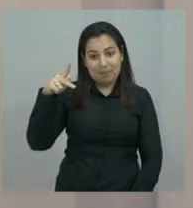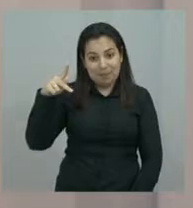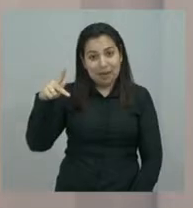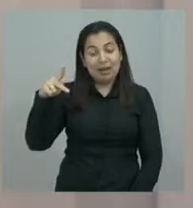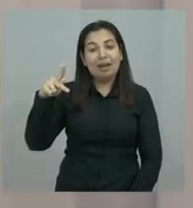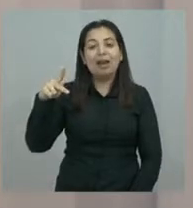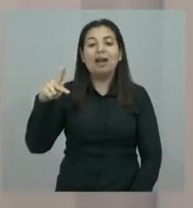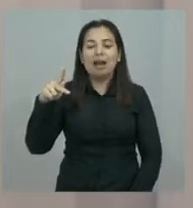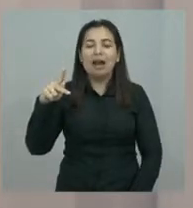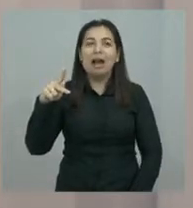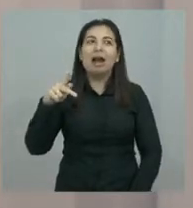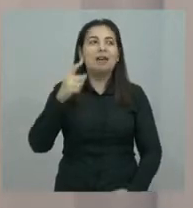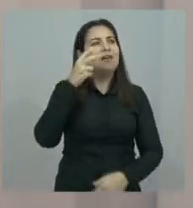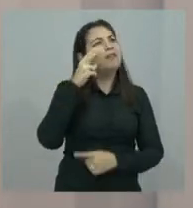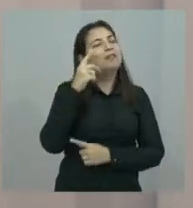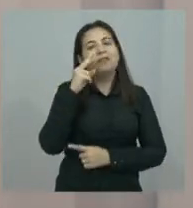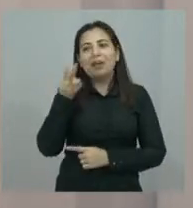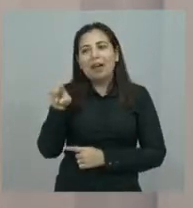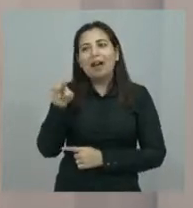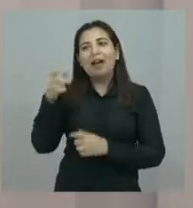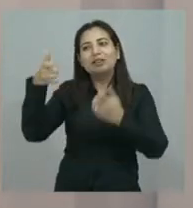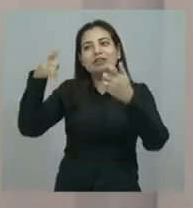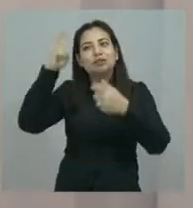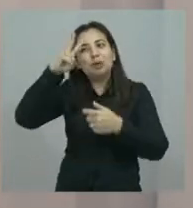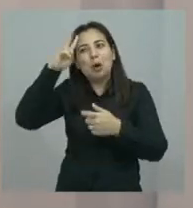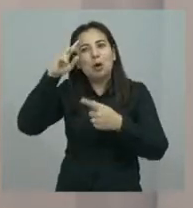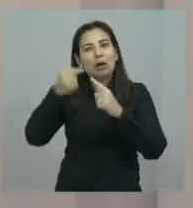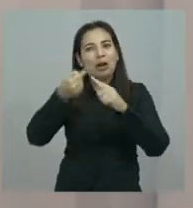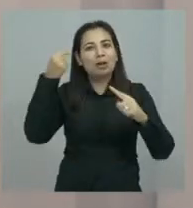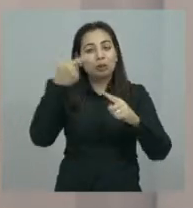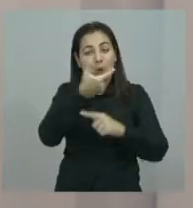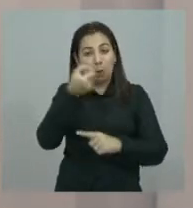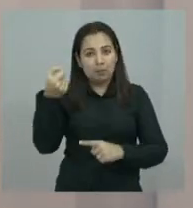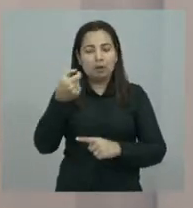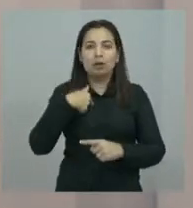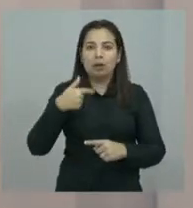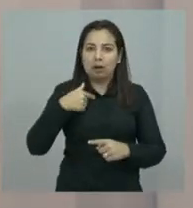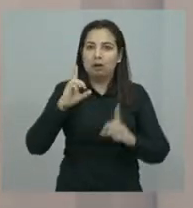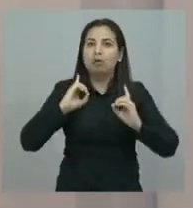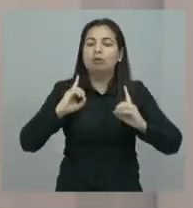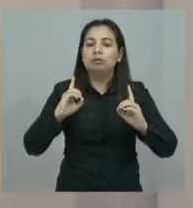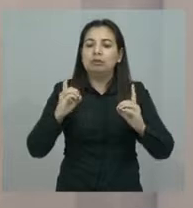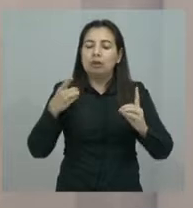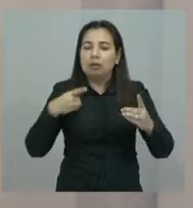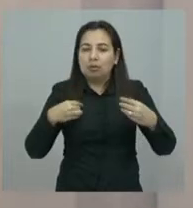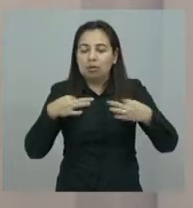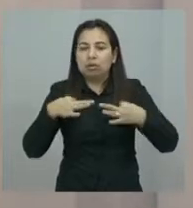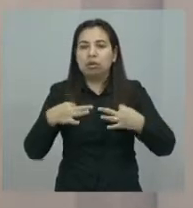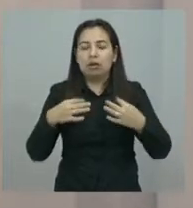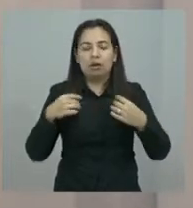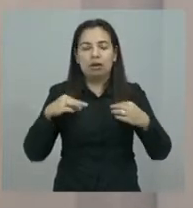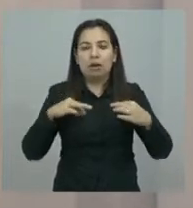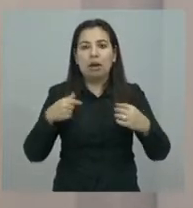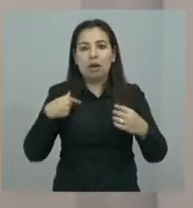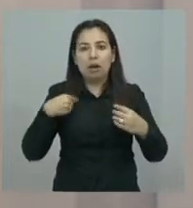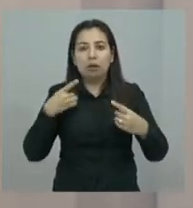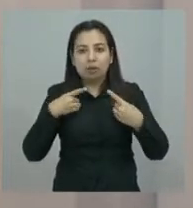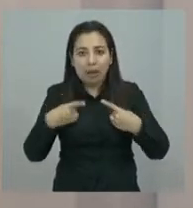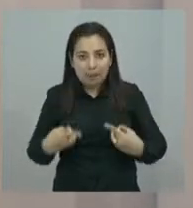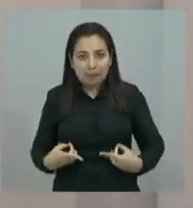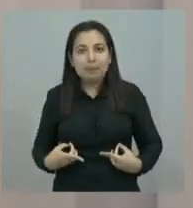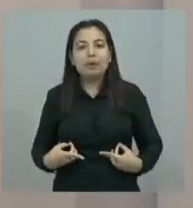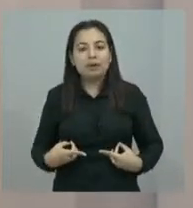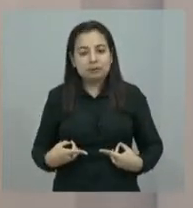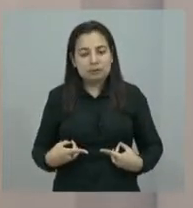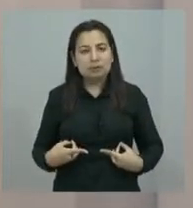fevereiro do ano 2000, eu caí em depressão, né? Depressão horrível. Tive que falar para a minha companheira,